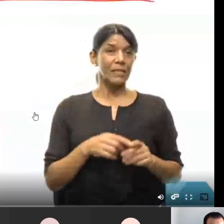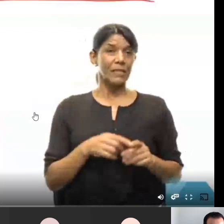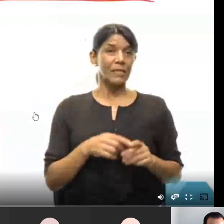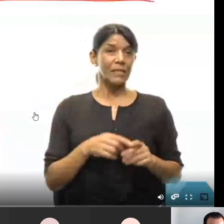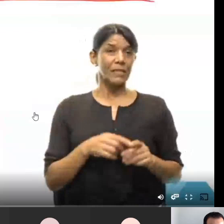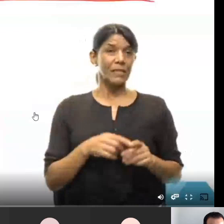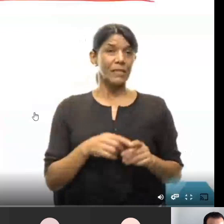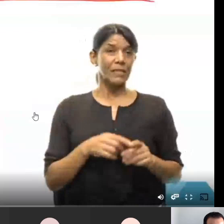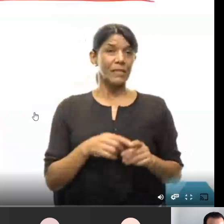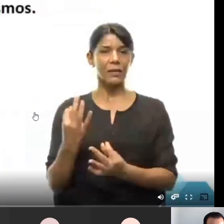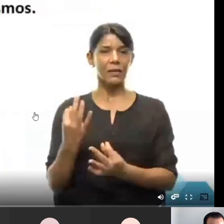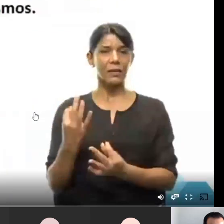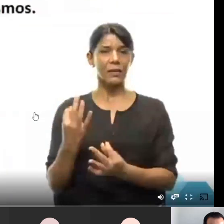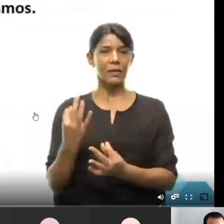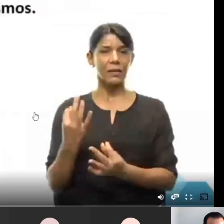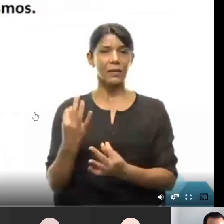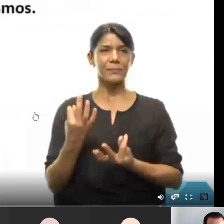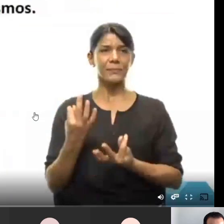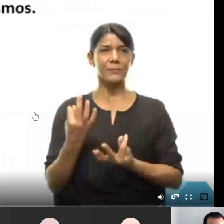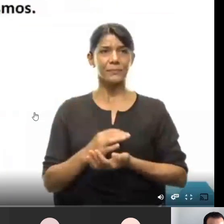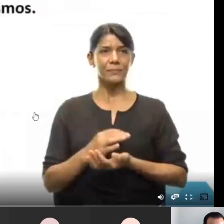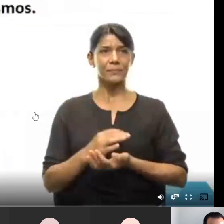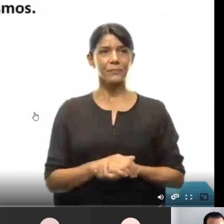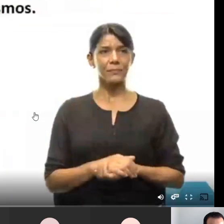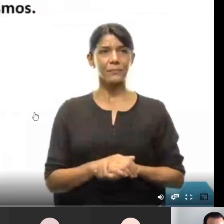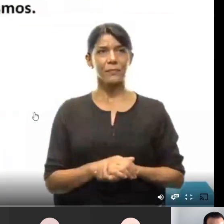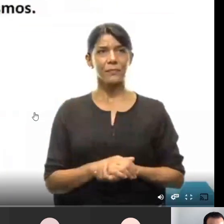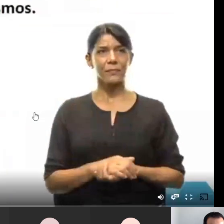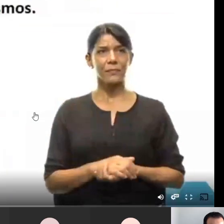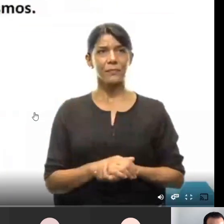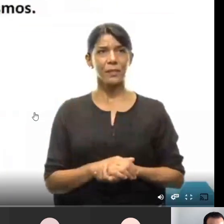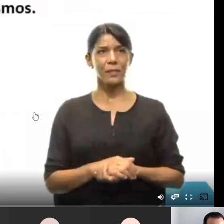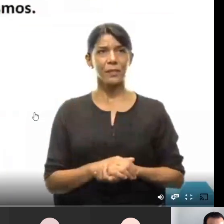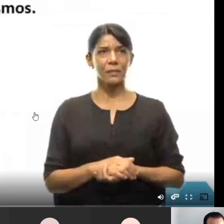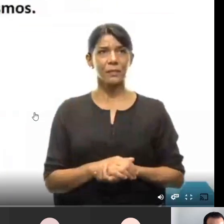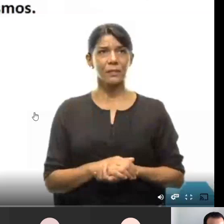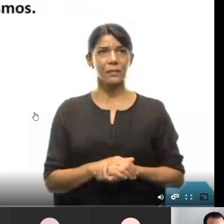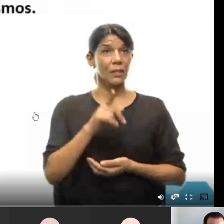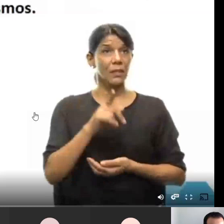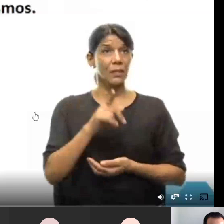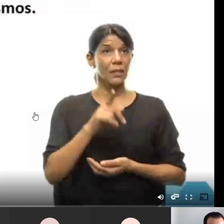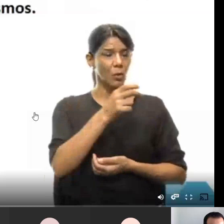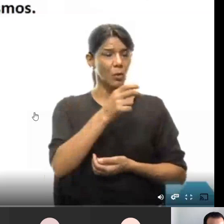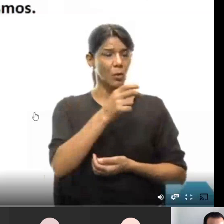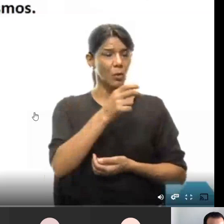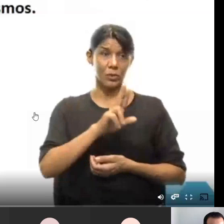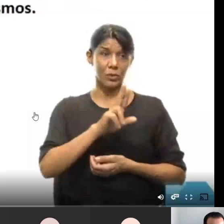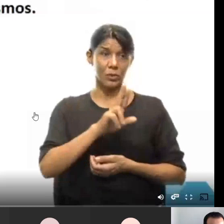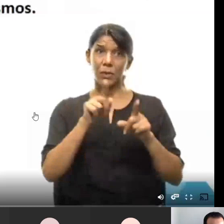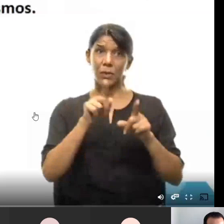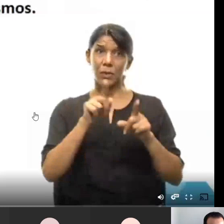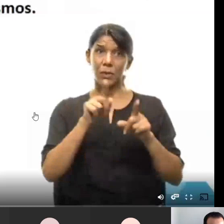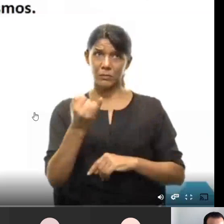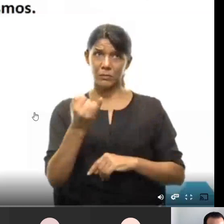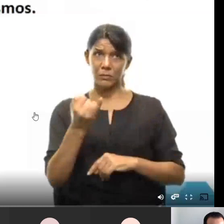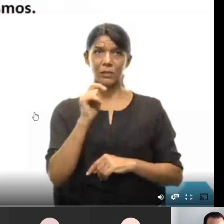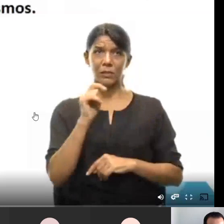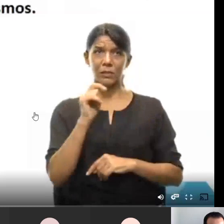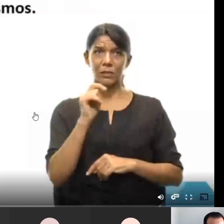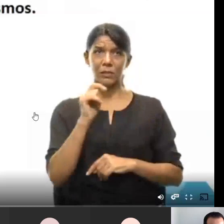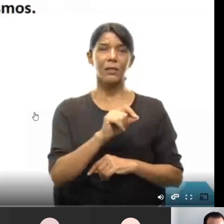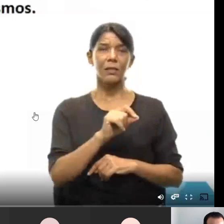nas fases mais avançadas. Ainda pouco utilizados, mas também importantes, são os agentes